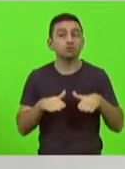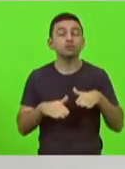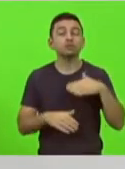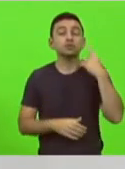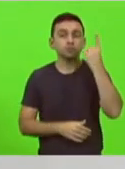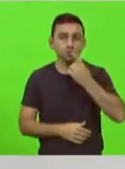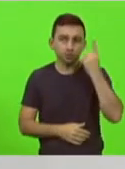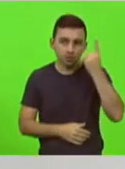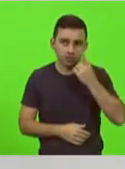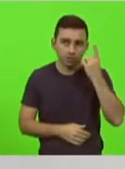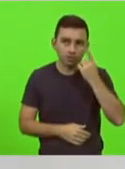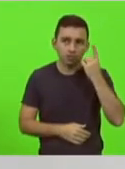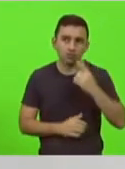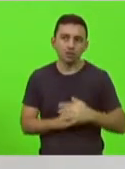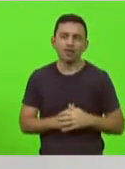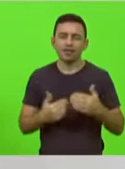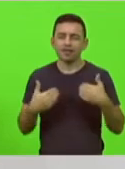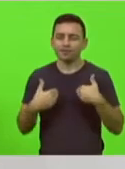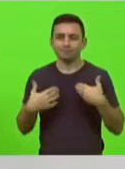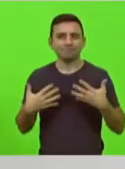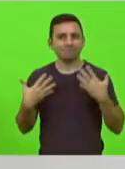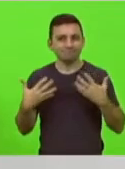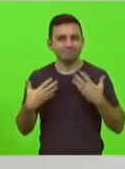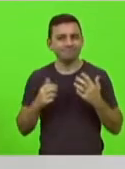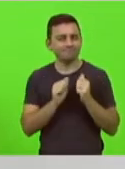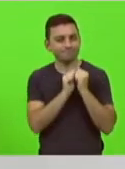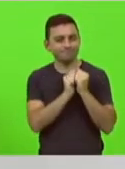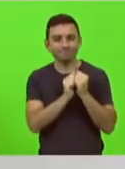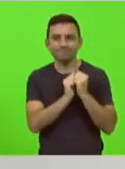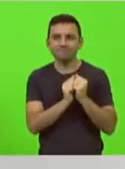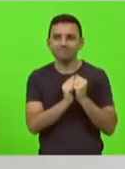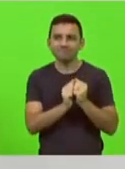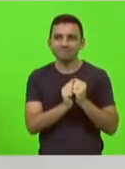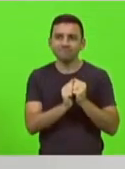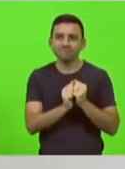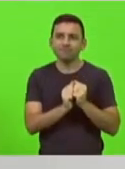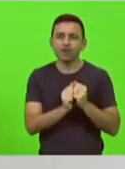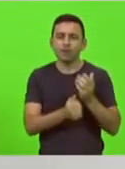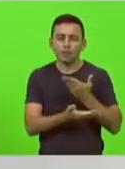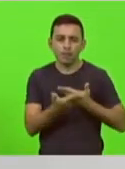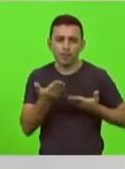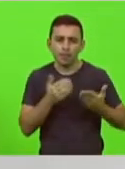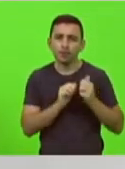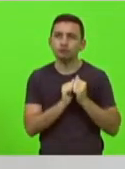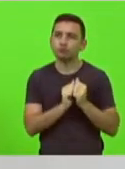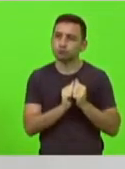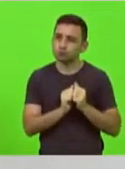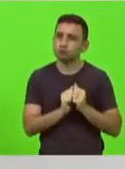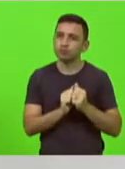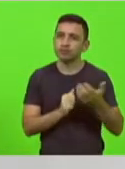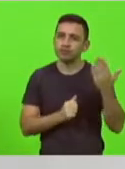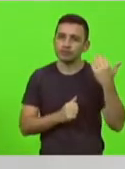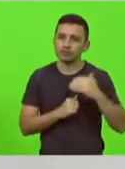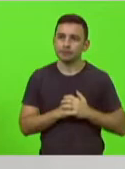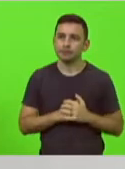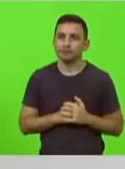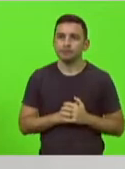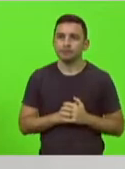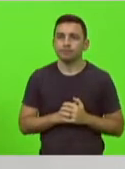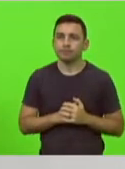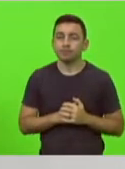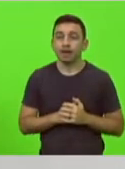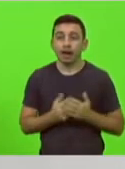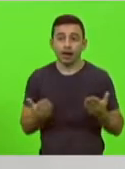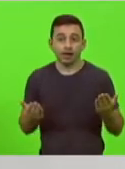deputado. Tive a alegria de poder conviver e compartilhar esse espaço com ele. Na segunda